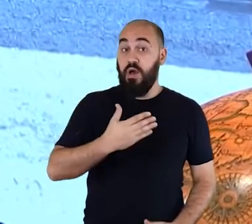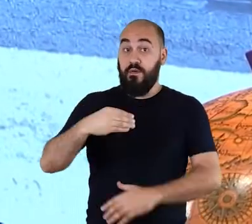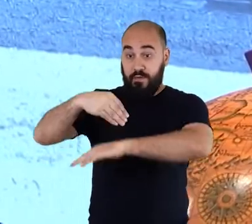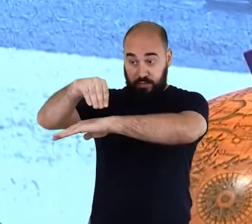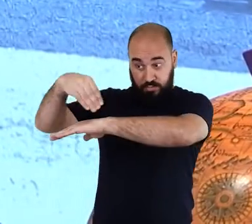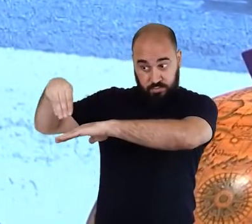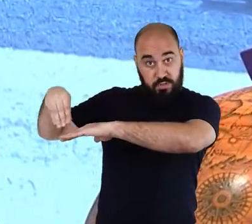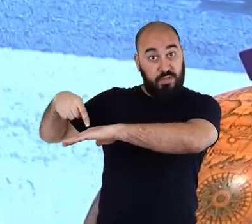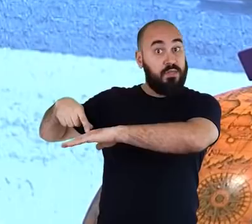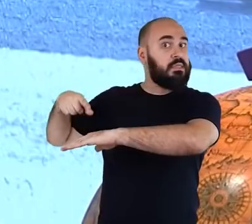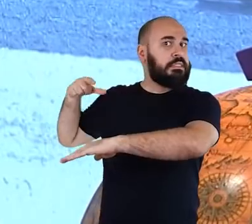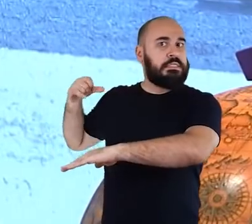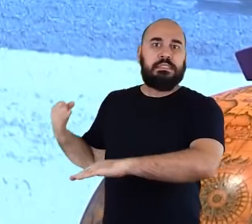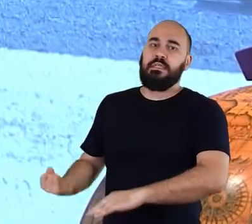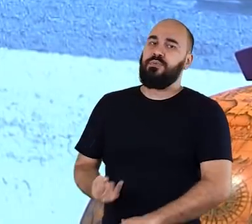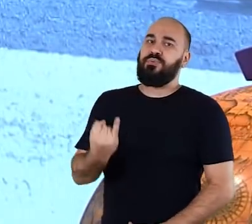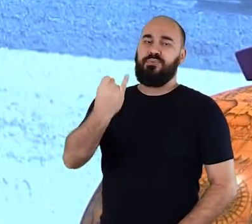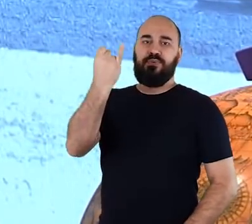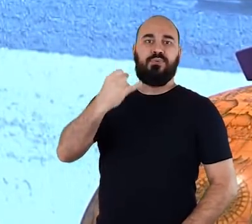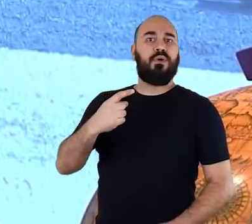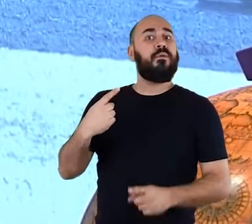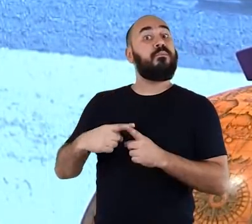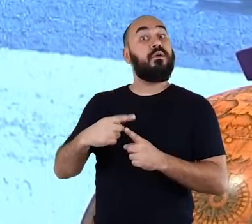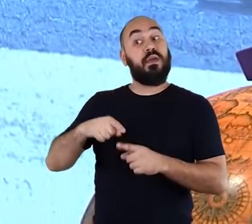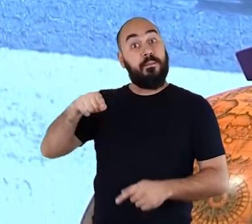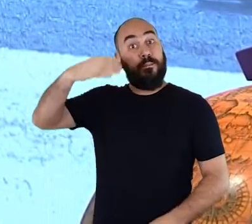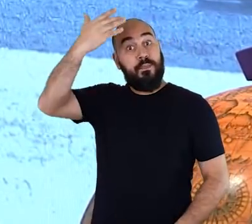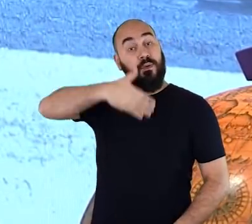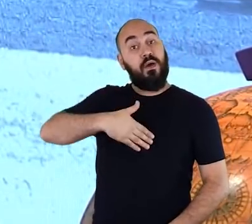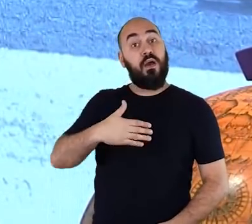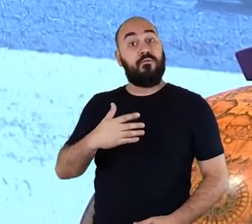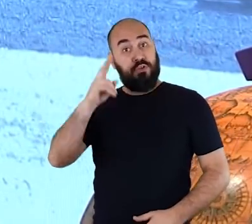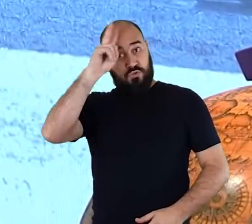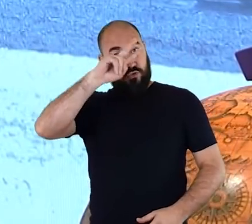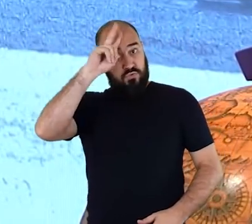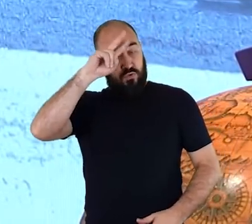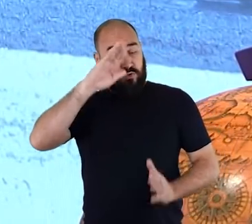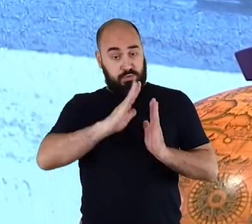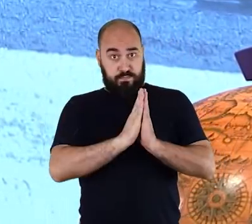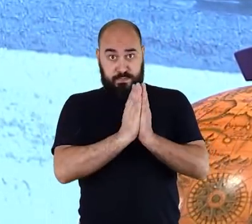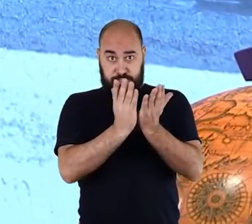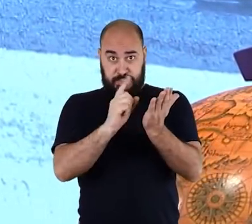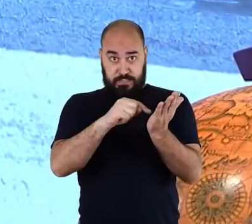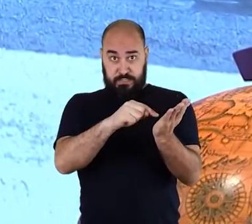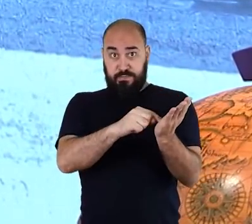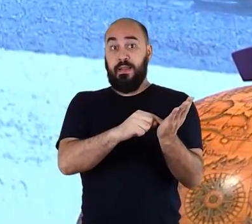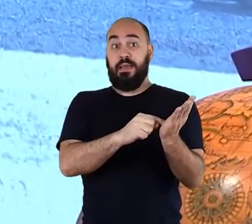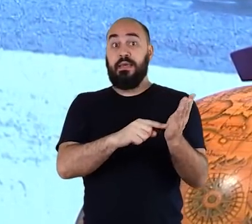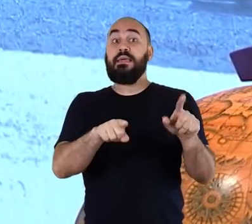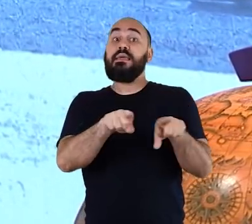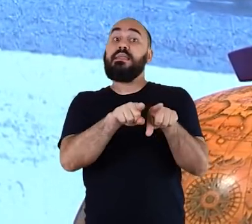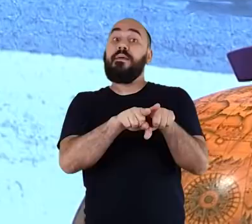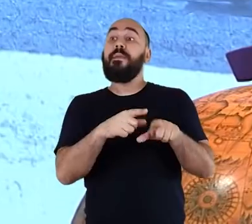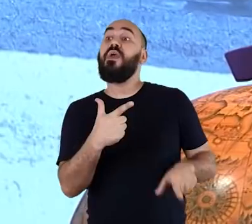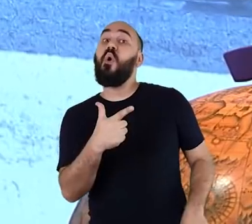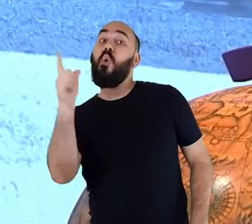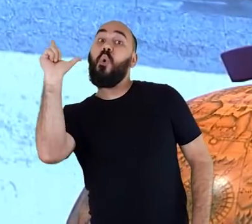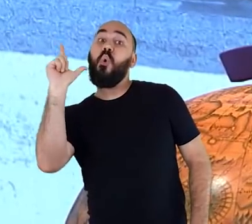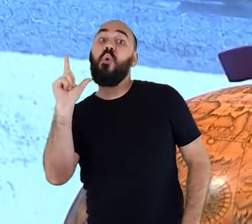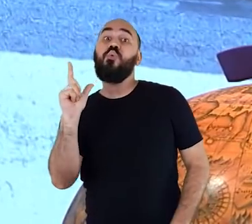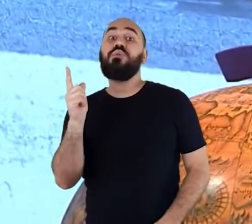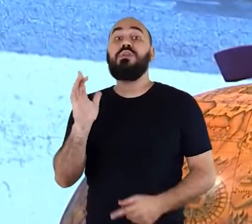confirmar um episódio nas Escrituras, ela também traz a inscrição de outras revelações